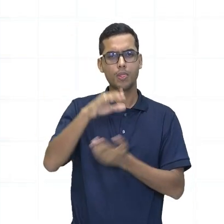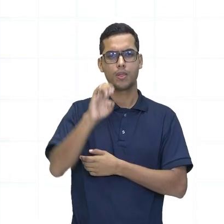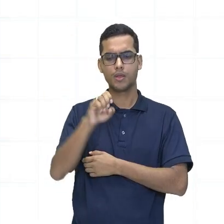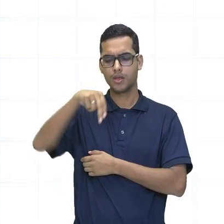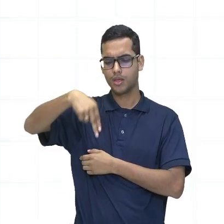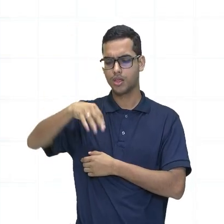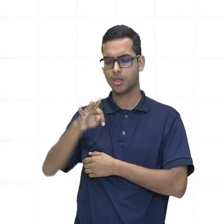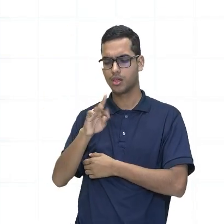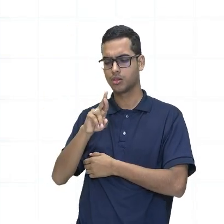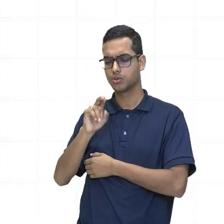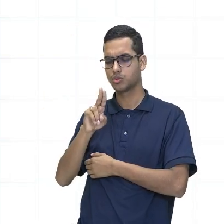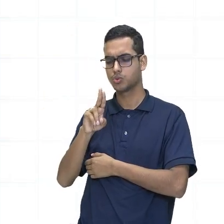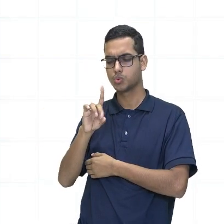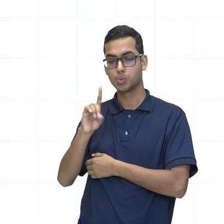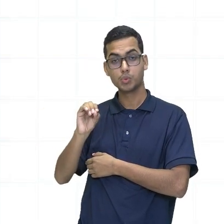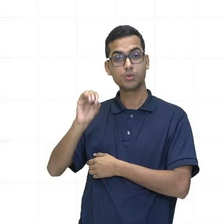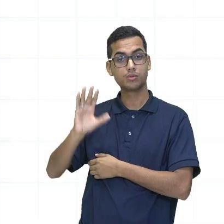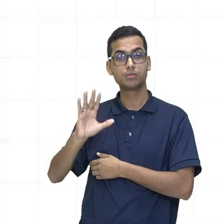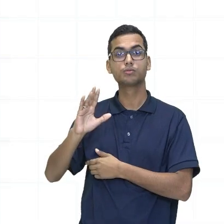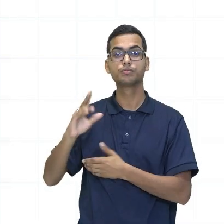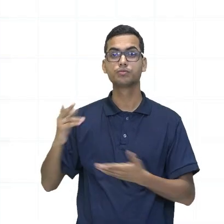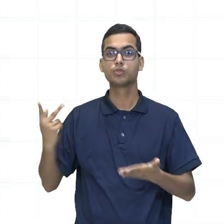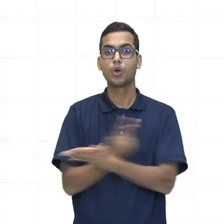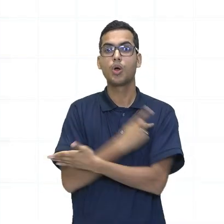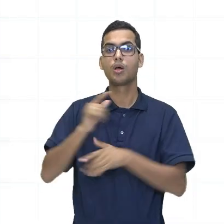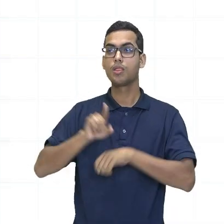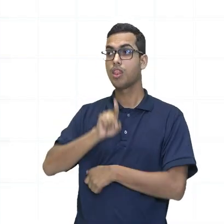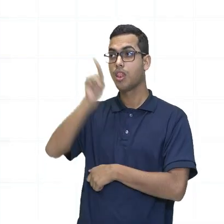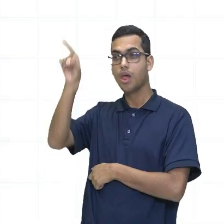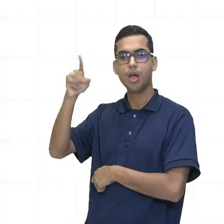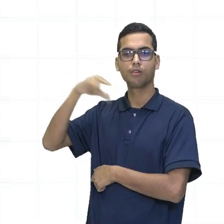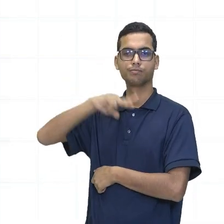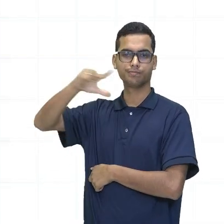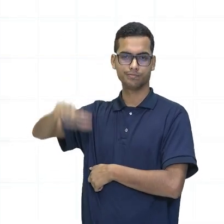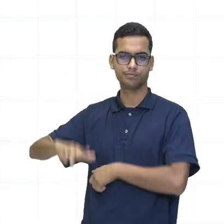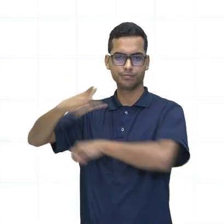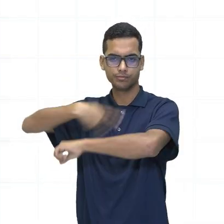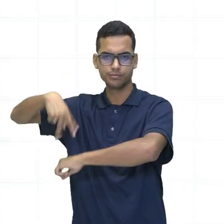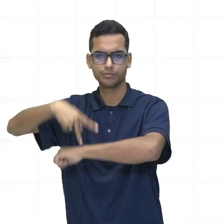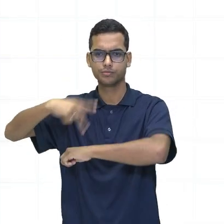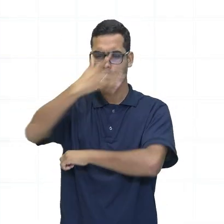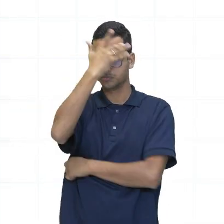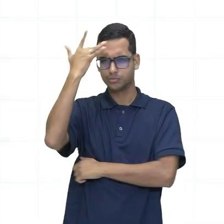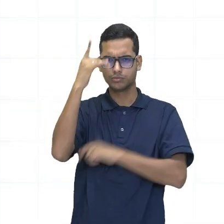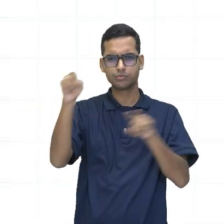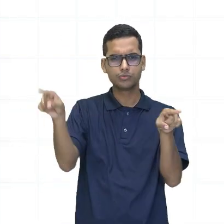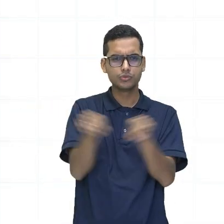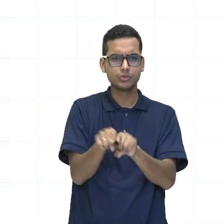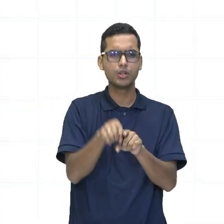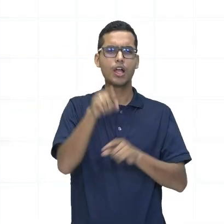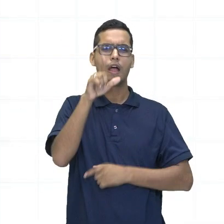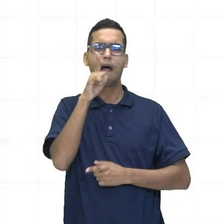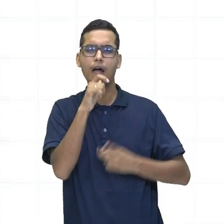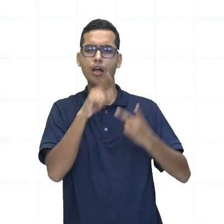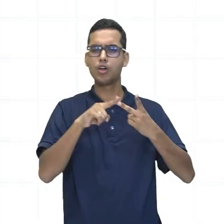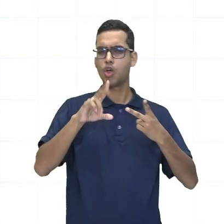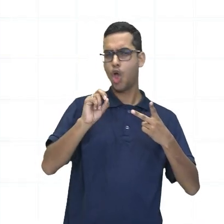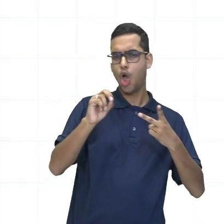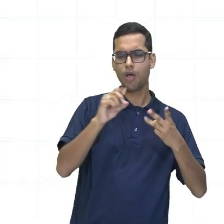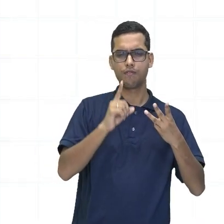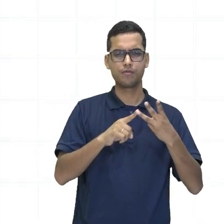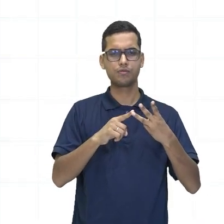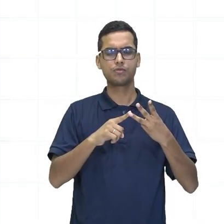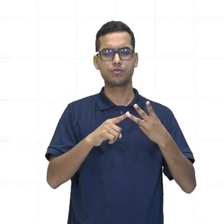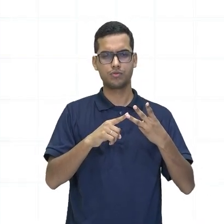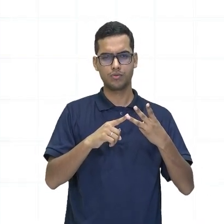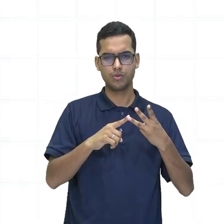naquela época em Portugal, durante o qual as pessoas jogavam água, ovos, farinha